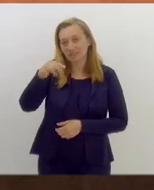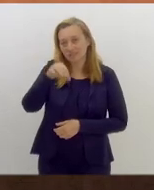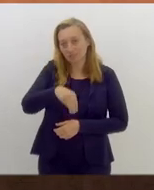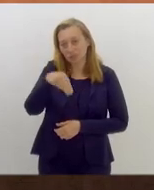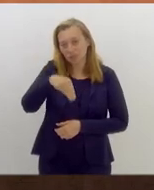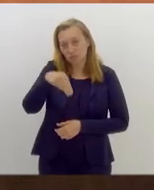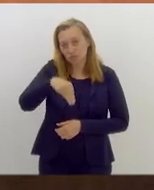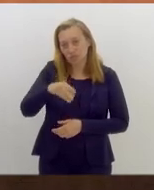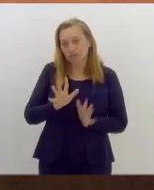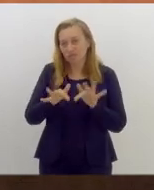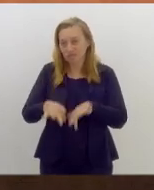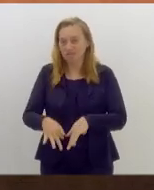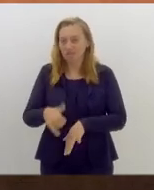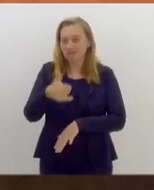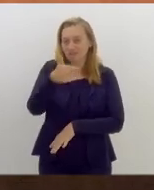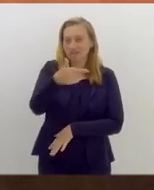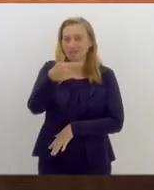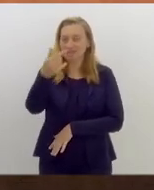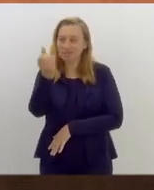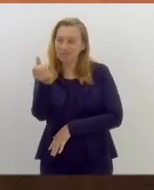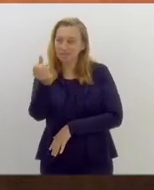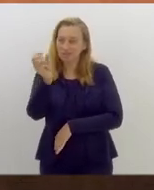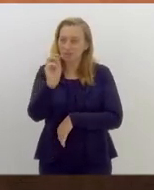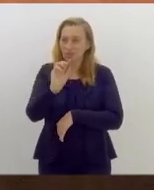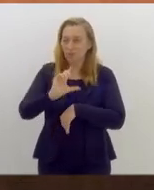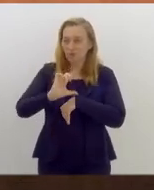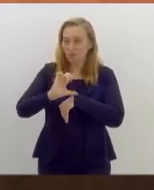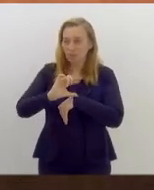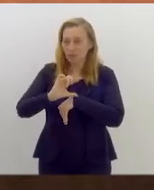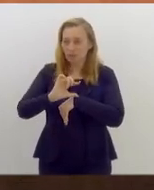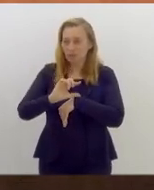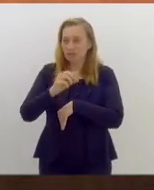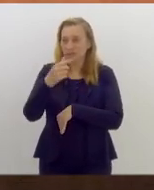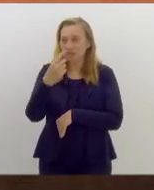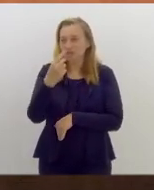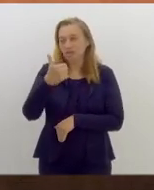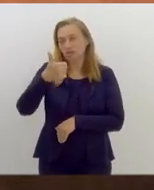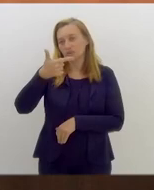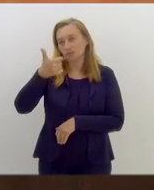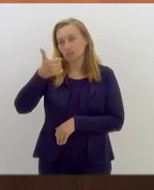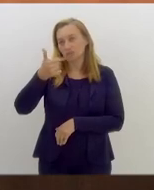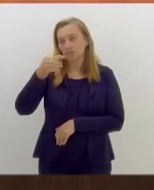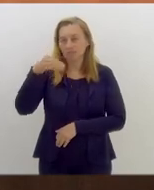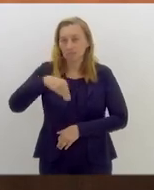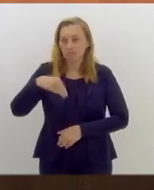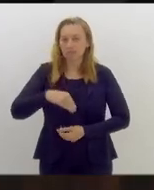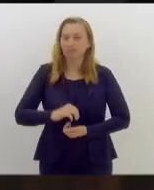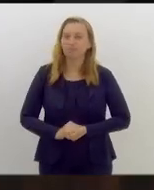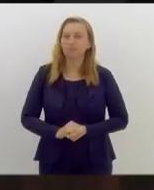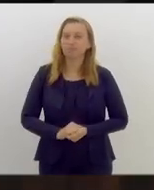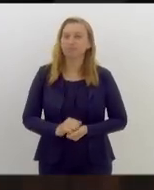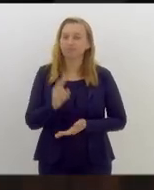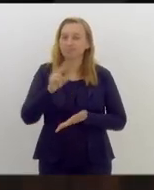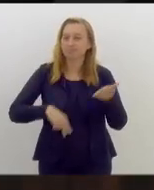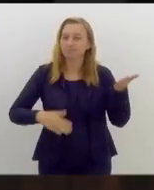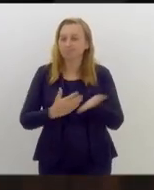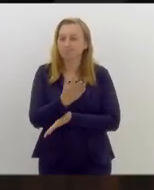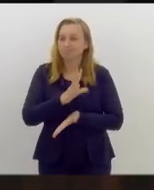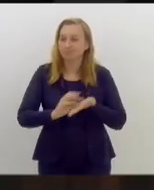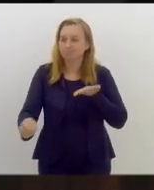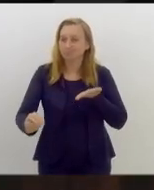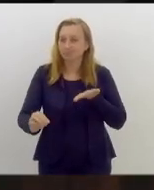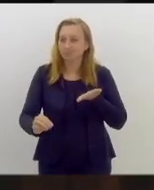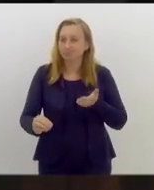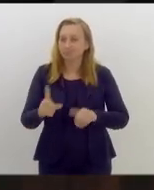minutos, encerrou-se às 16 horas e 12 minutos. Lida e aprovada a ata,